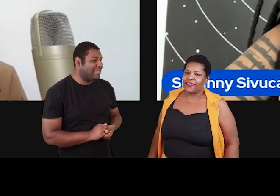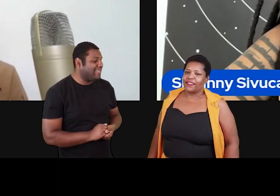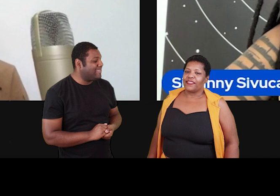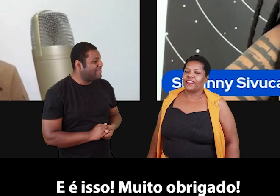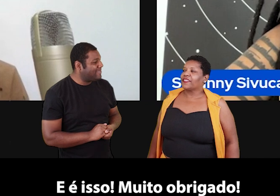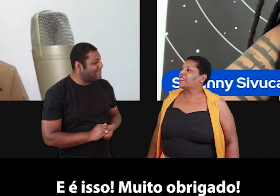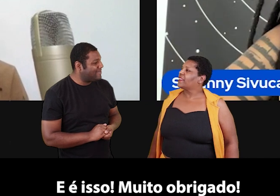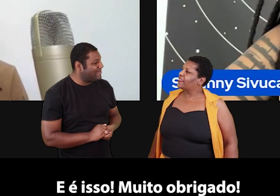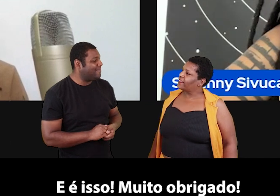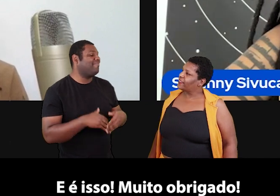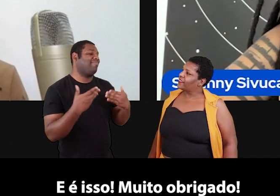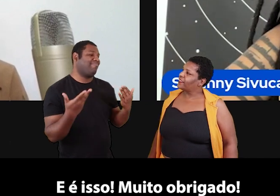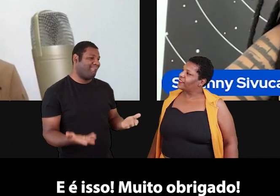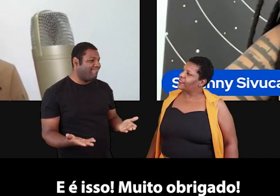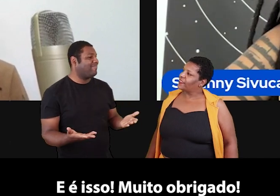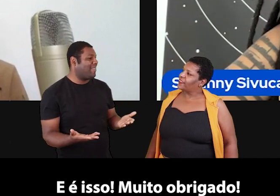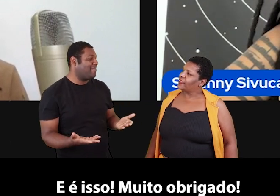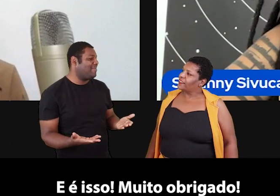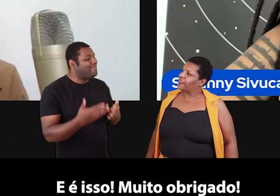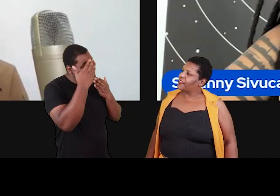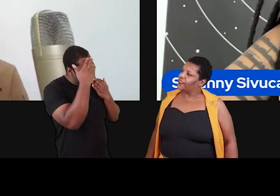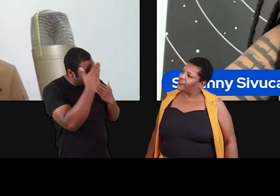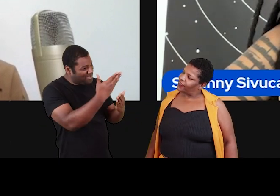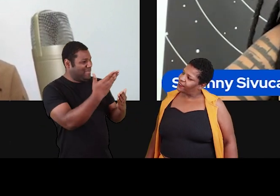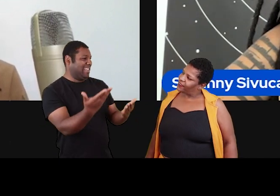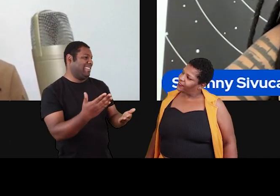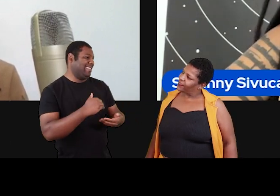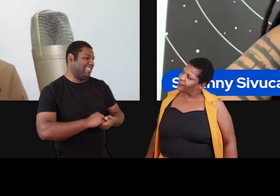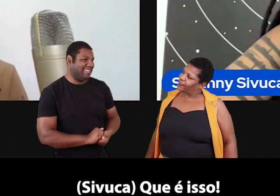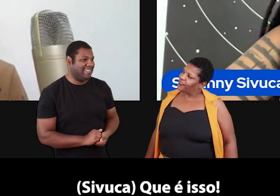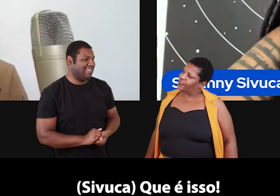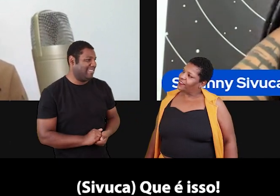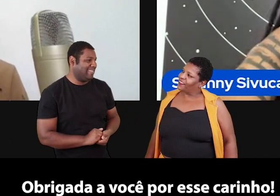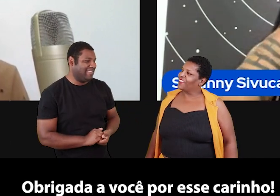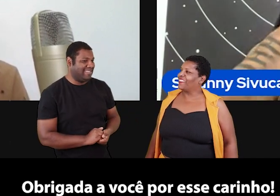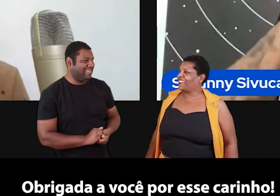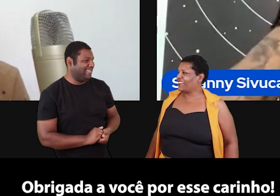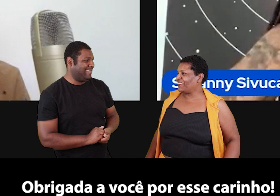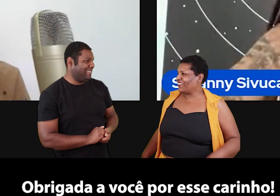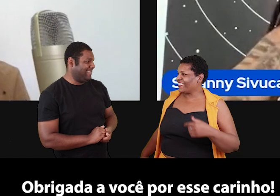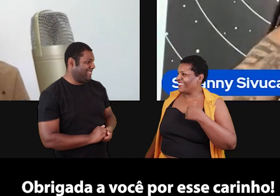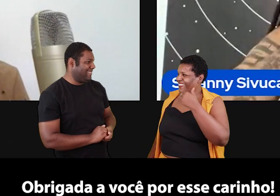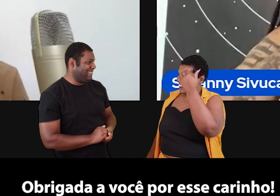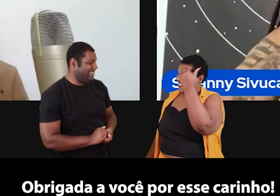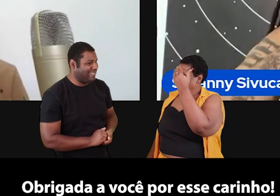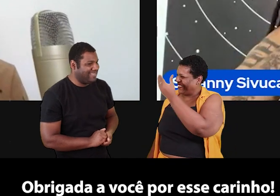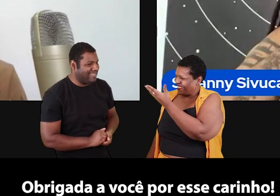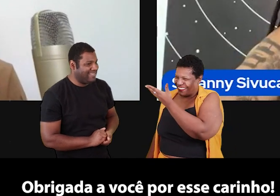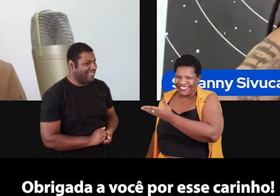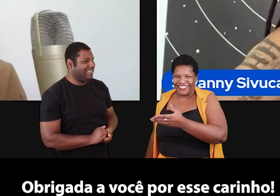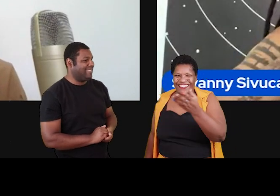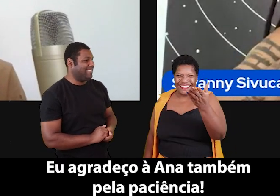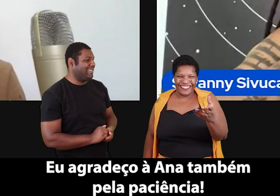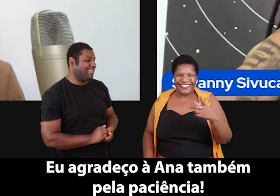acontecer. E é isso. Muito obrigado. Que isso, obrigada a você